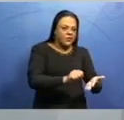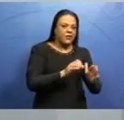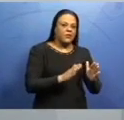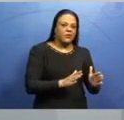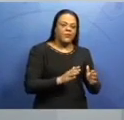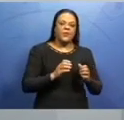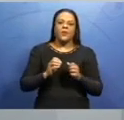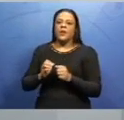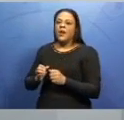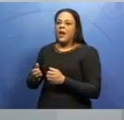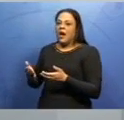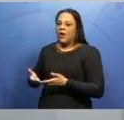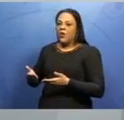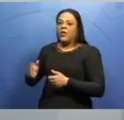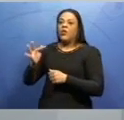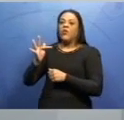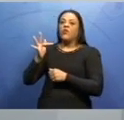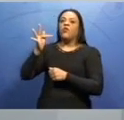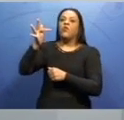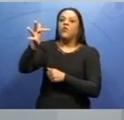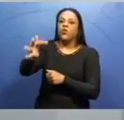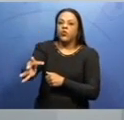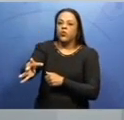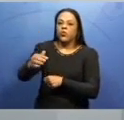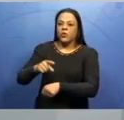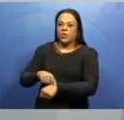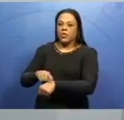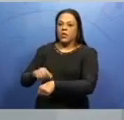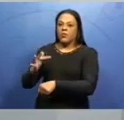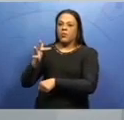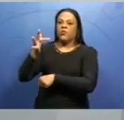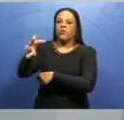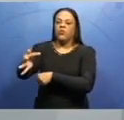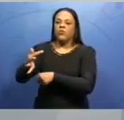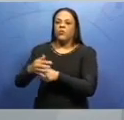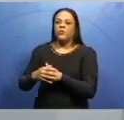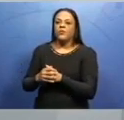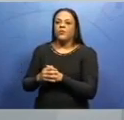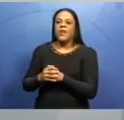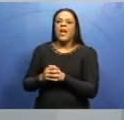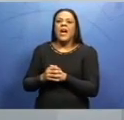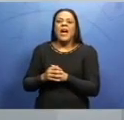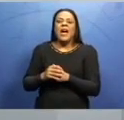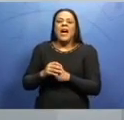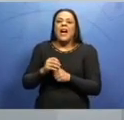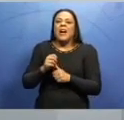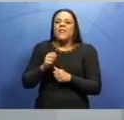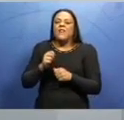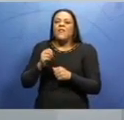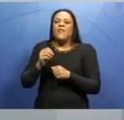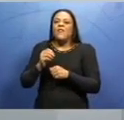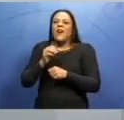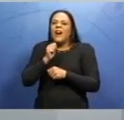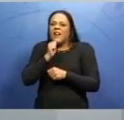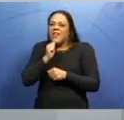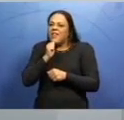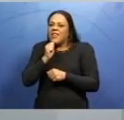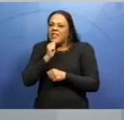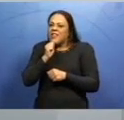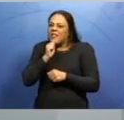futuro. Acontecimento posterior ao momento em que se fala. É algo que ainda vai acontecer.